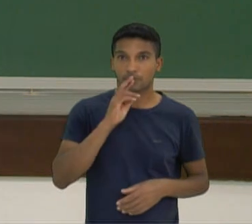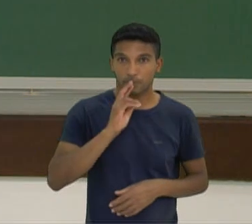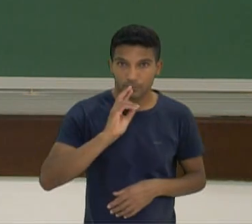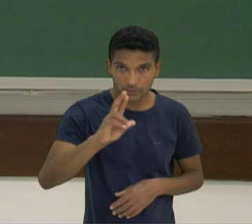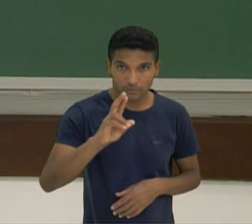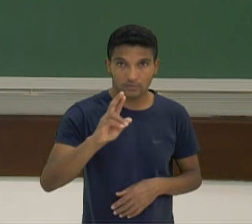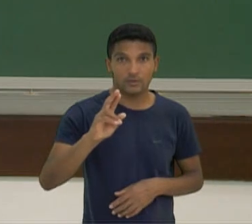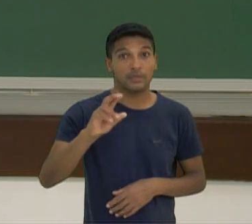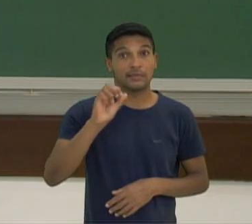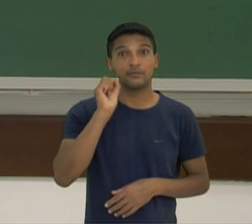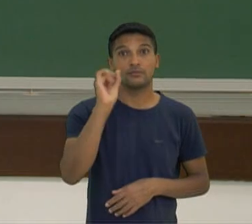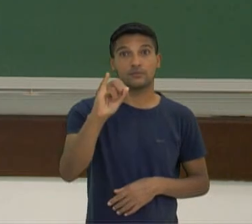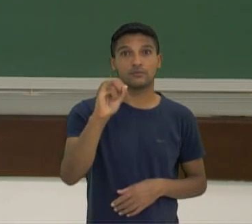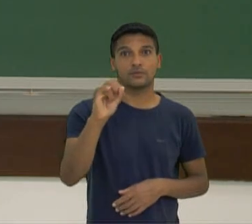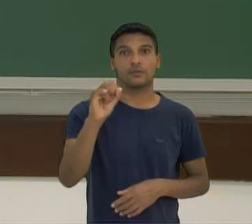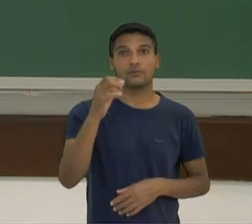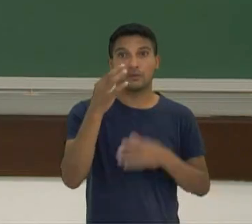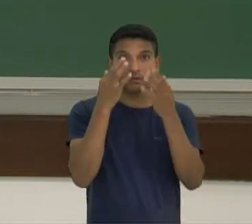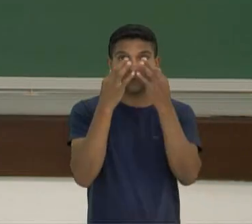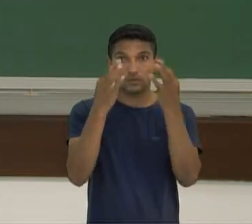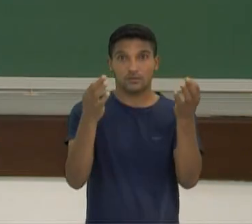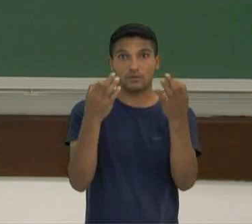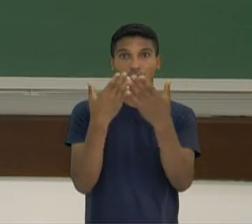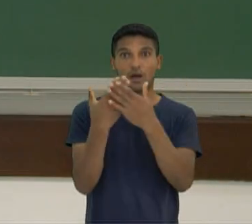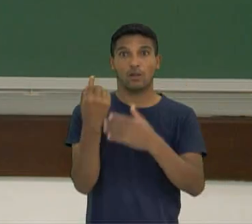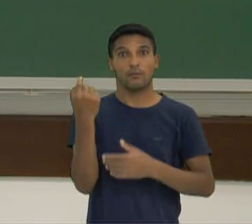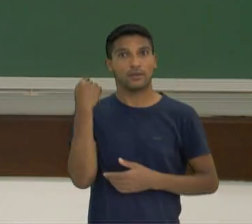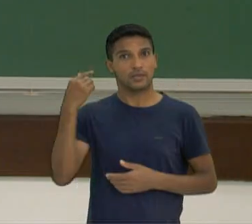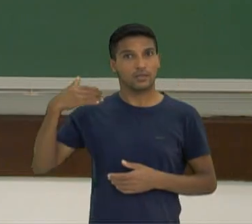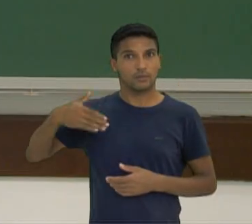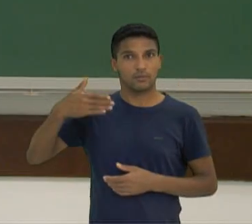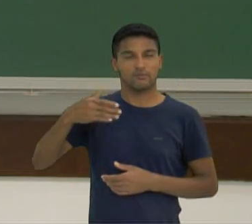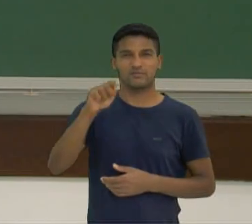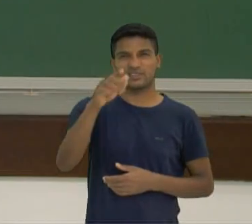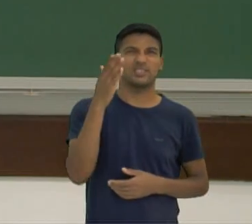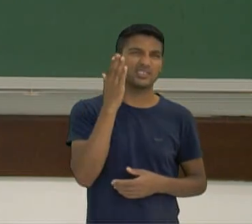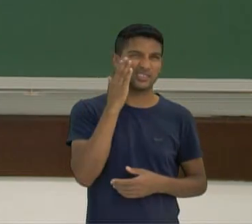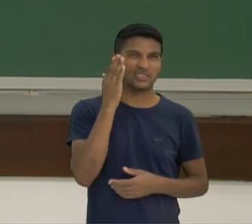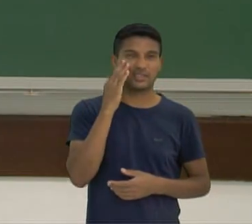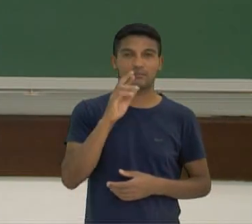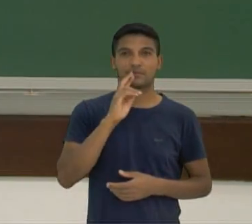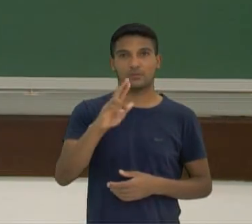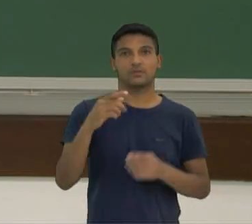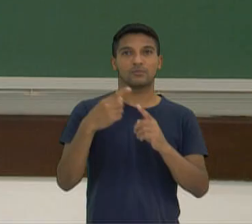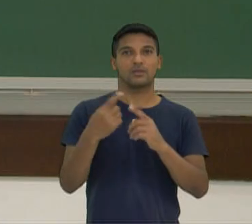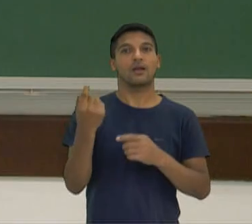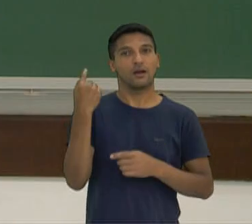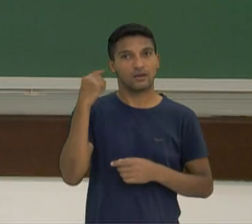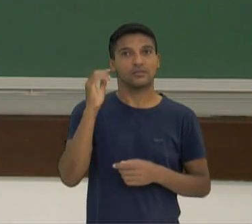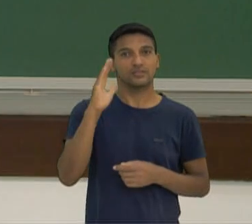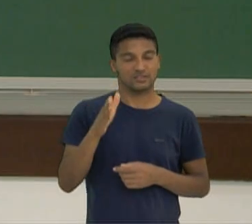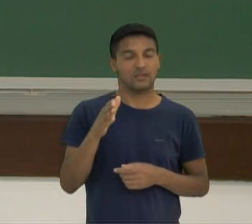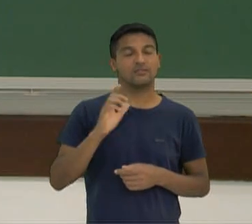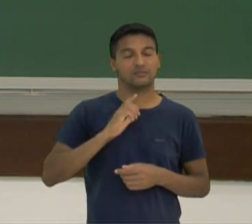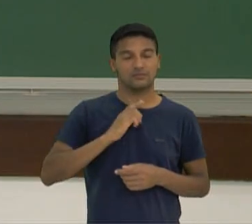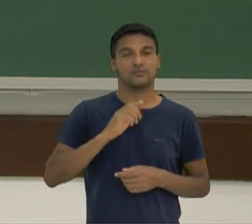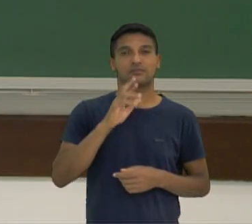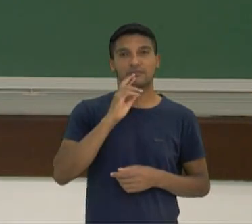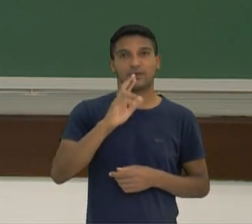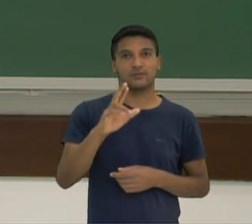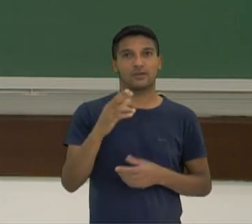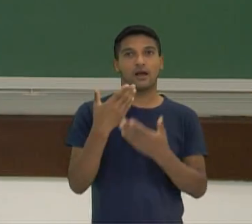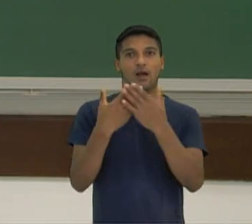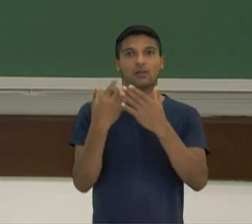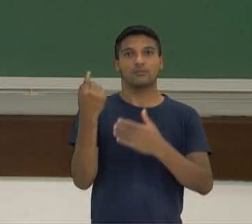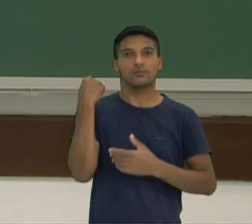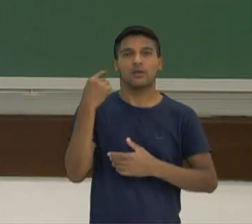Respondeu? Se você prestou atenção nas aulas anteriores, já sabe a resposta, né? Caiu até em um quiz. Se não sabe, conseguiu verificar